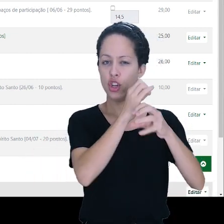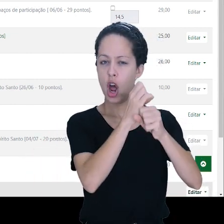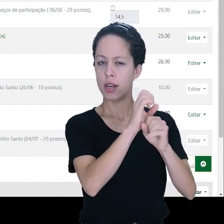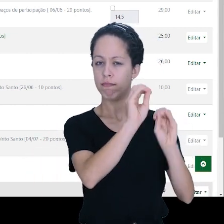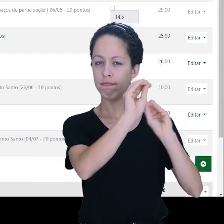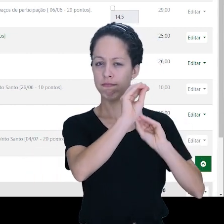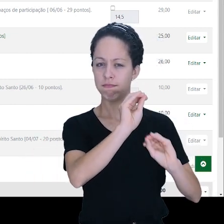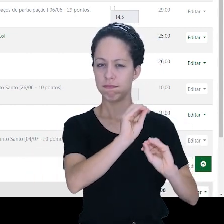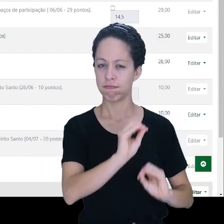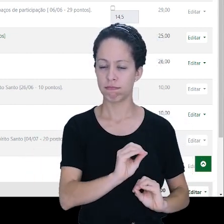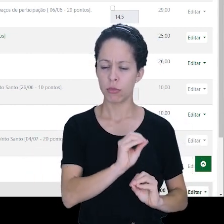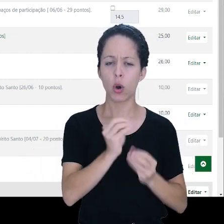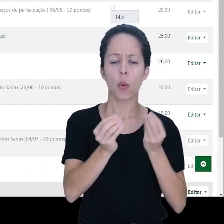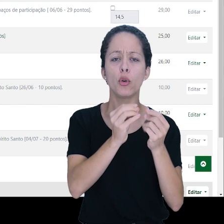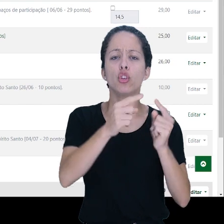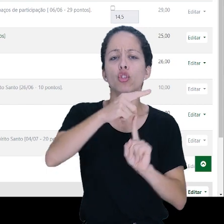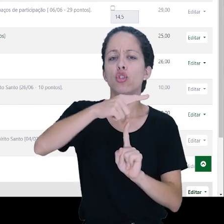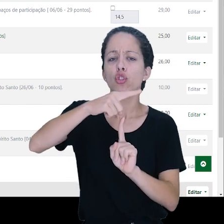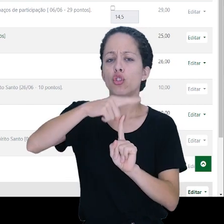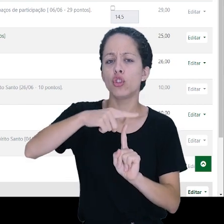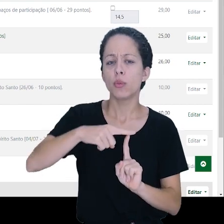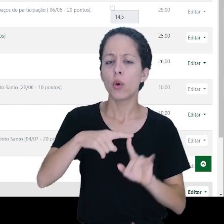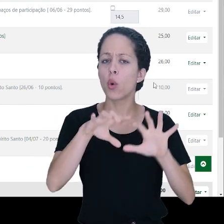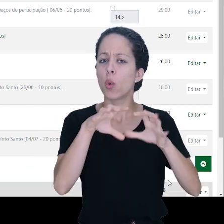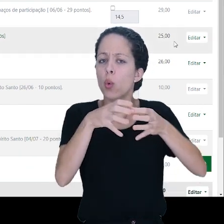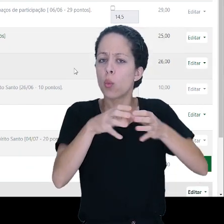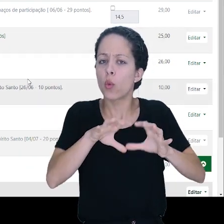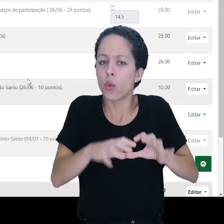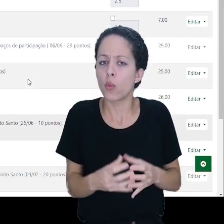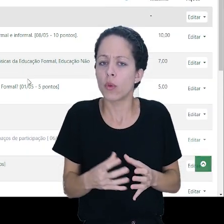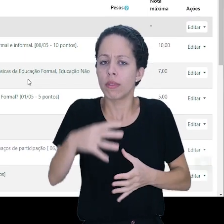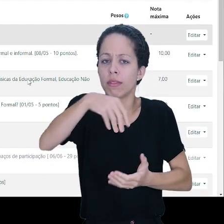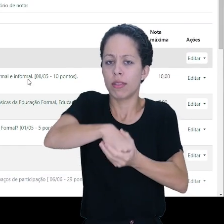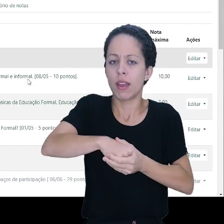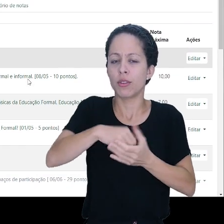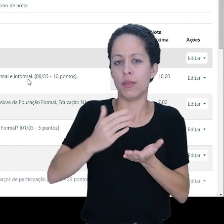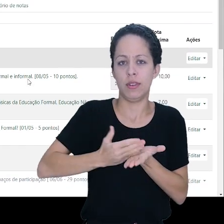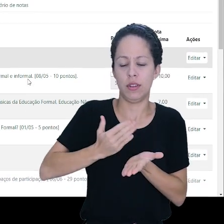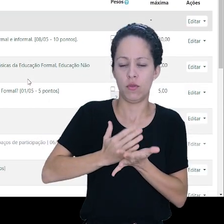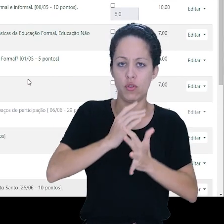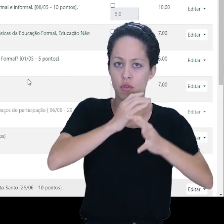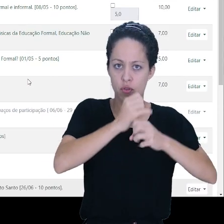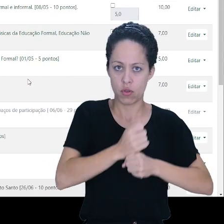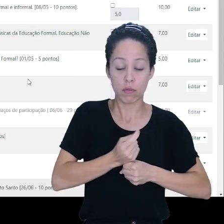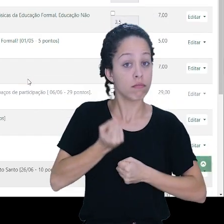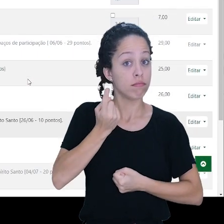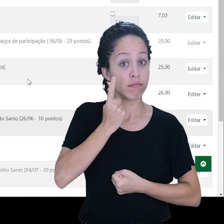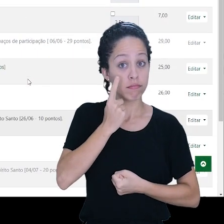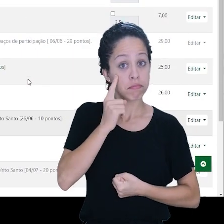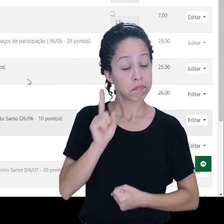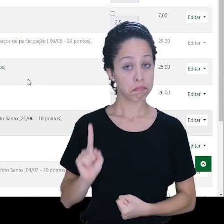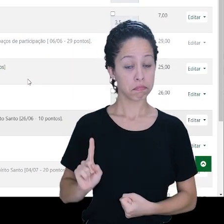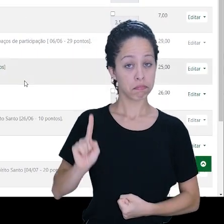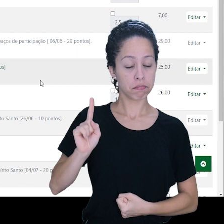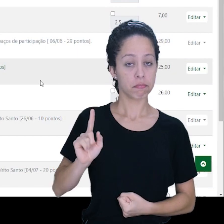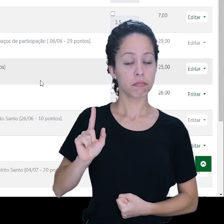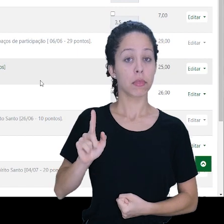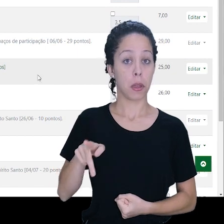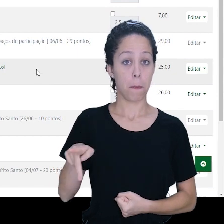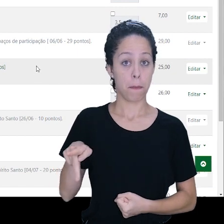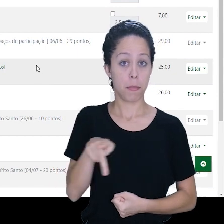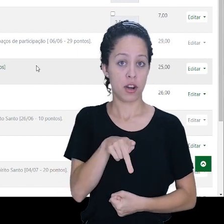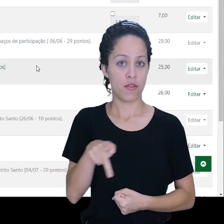criar categorias no livro de notas Aqui nós temos um livro de notas em que